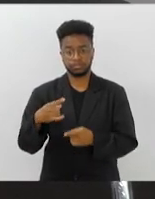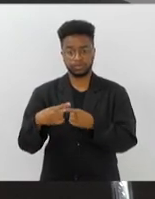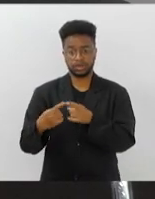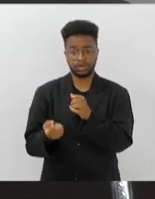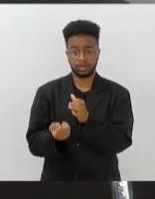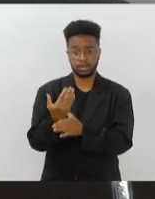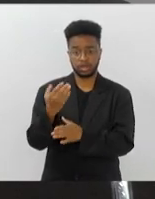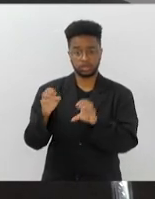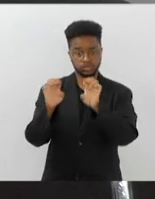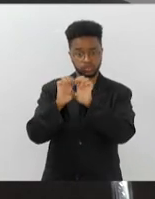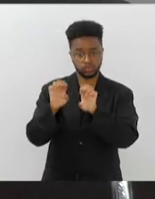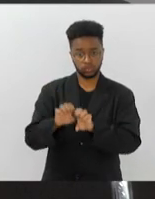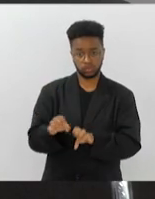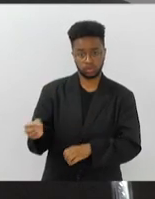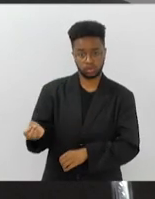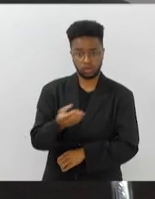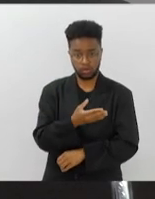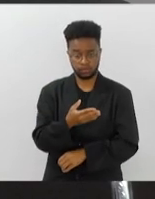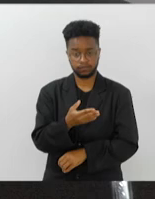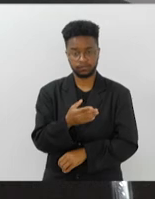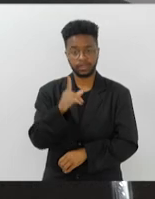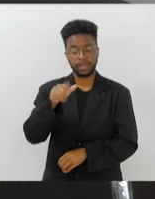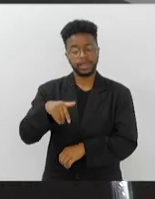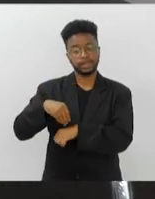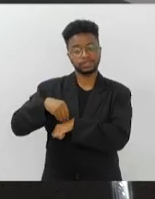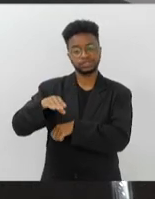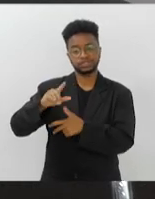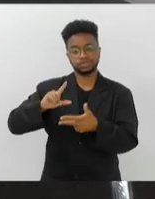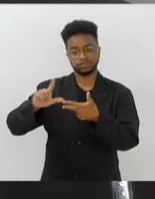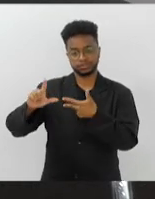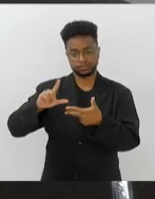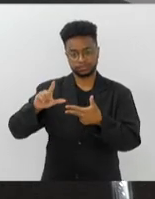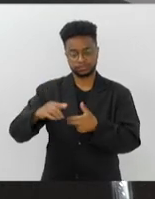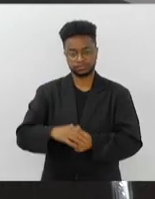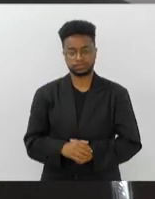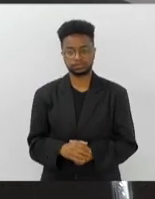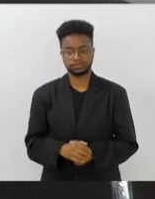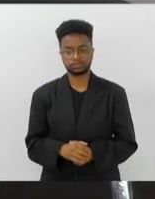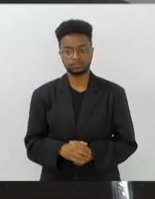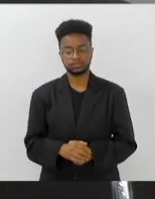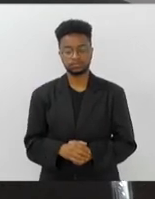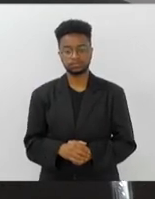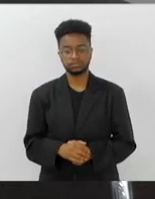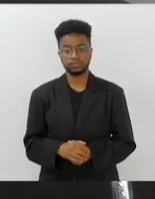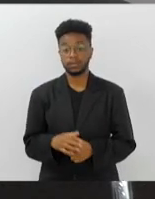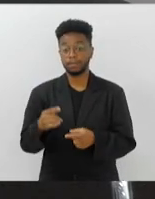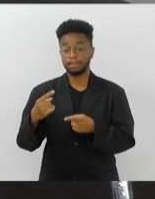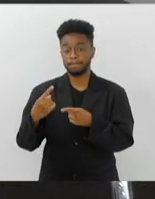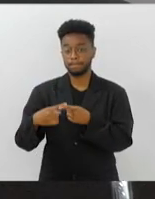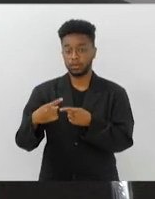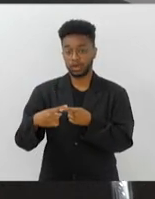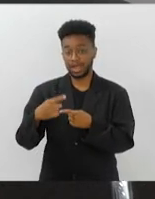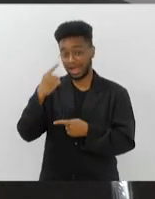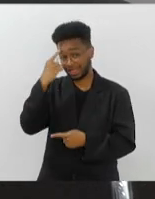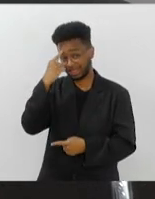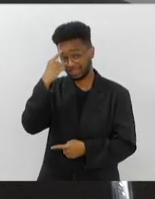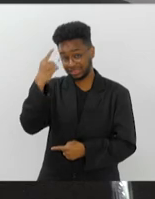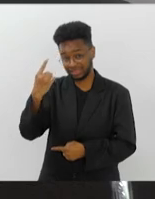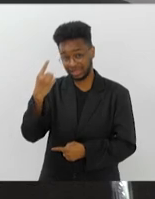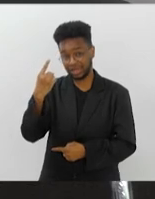nova estrutura, uma indicação legislativa. A ideia, ela